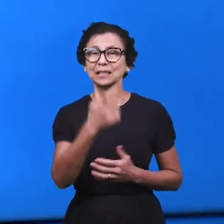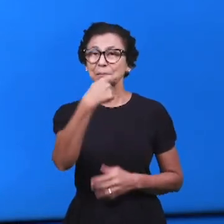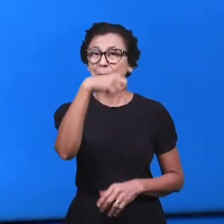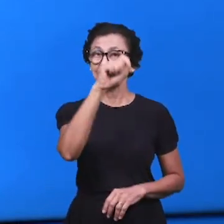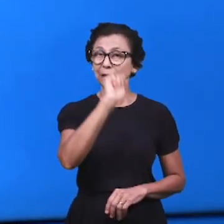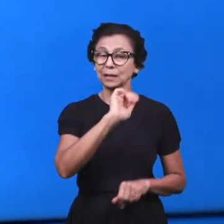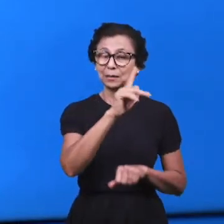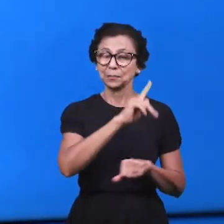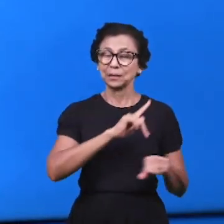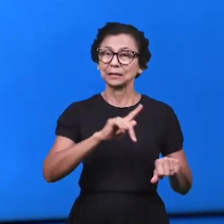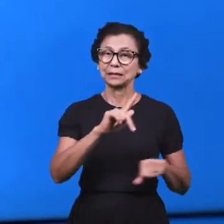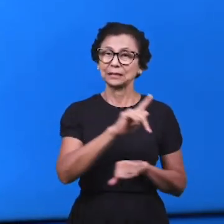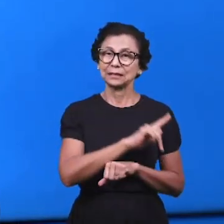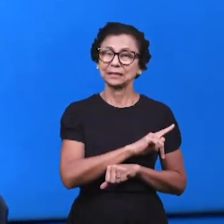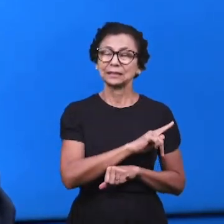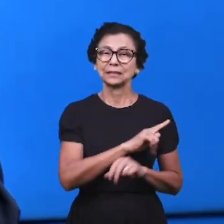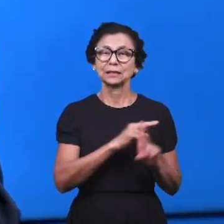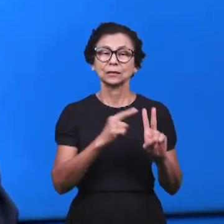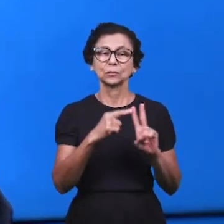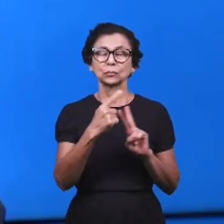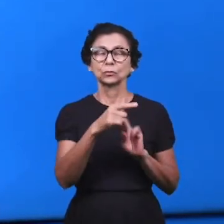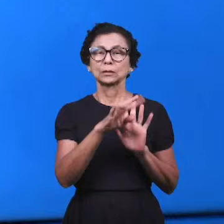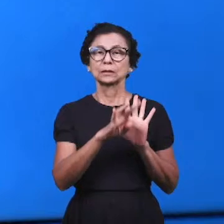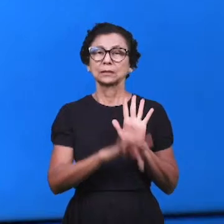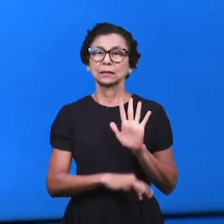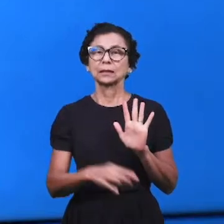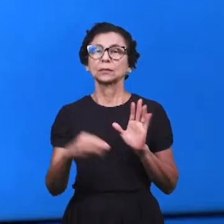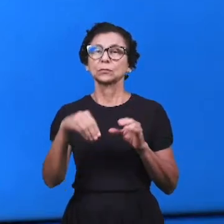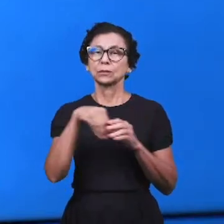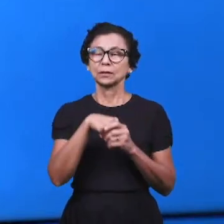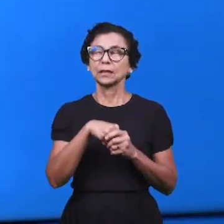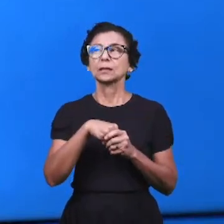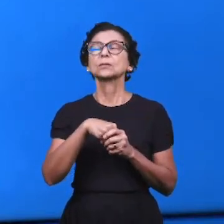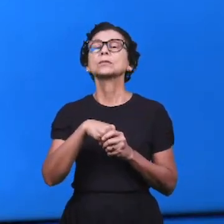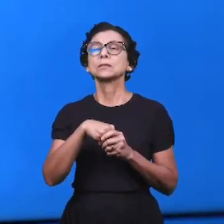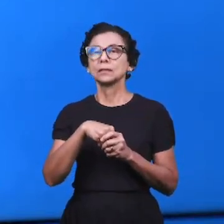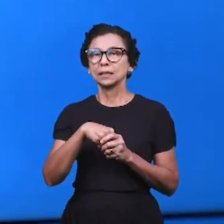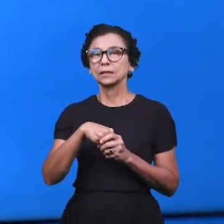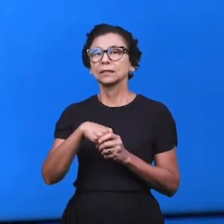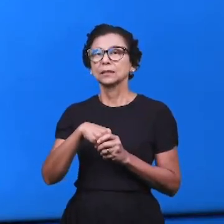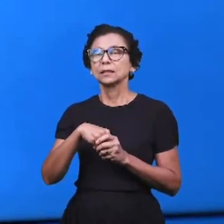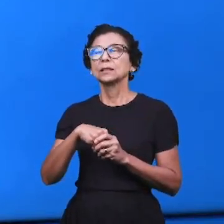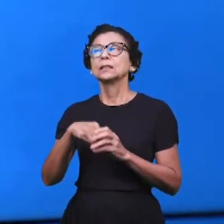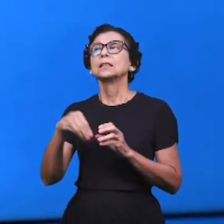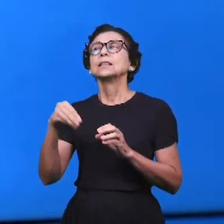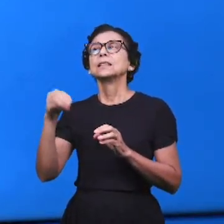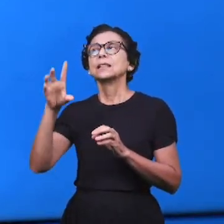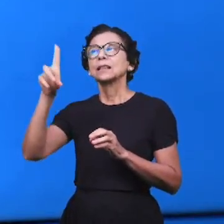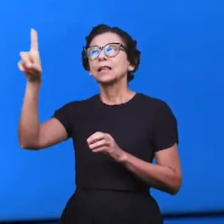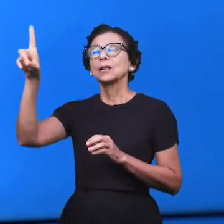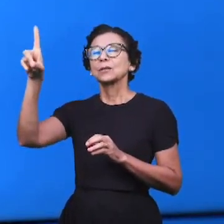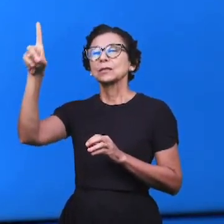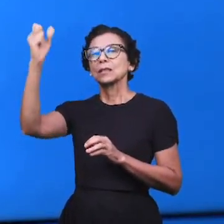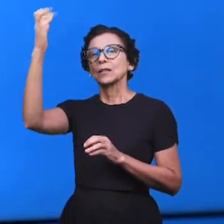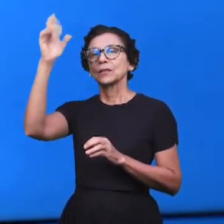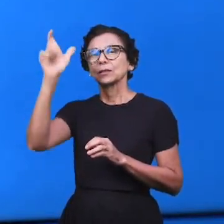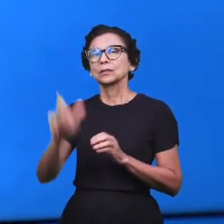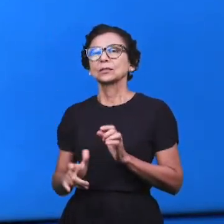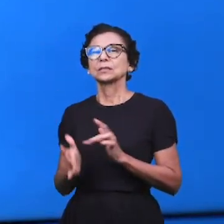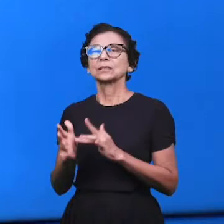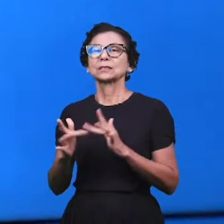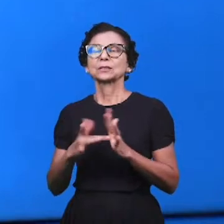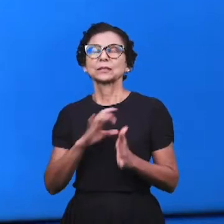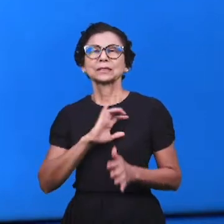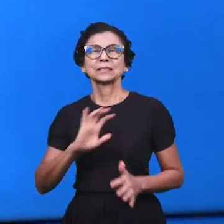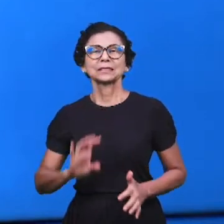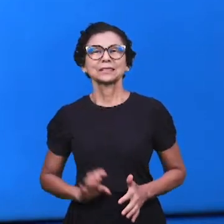né? Os dois textos, neles a revelação de Jesus Cristo vem de Deus. E é exatamente essa a resposta. Muito obrigado